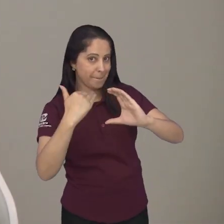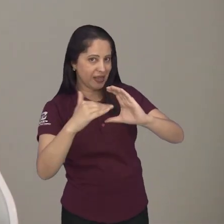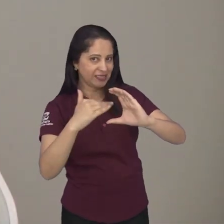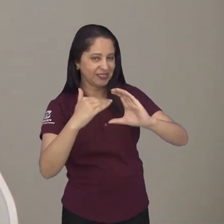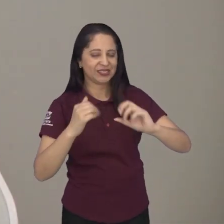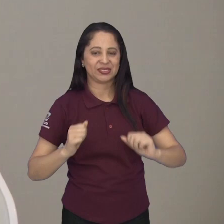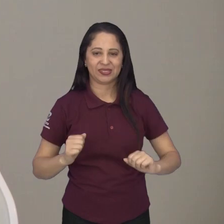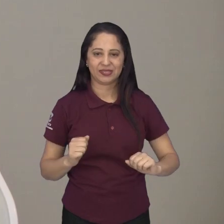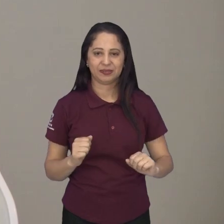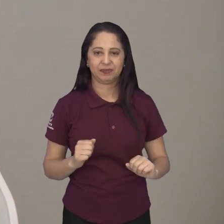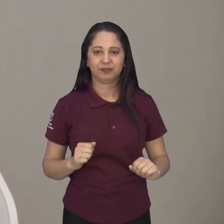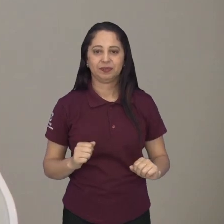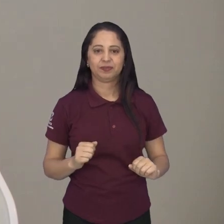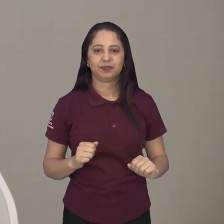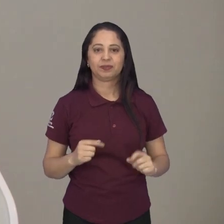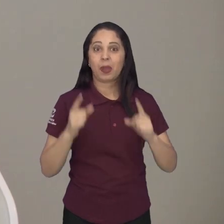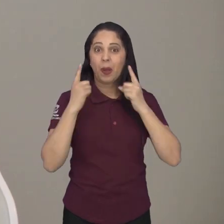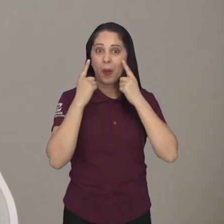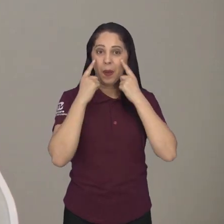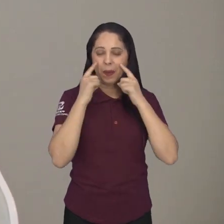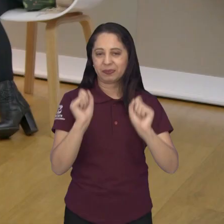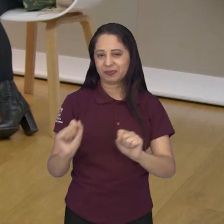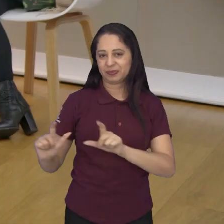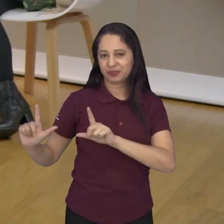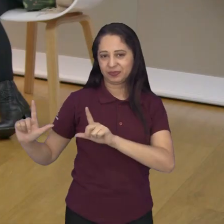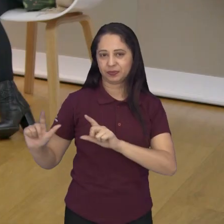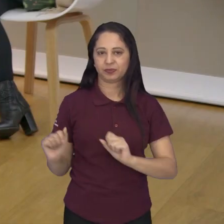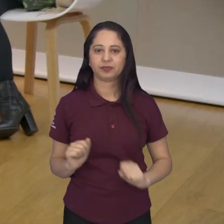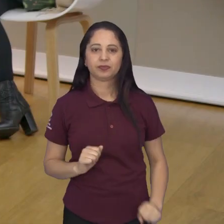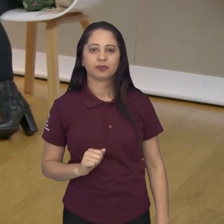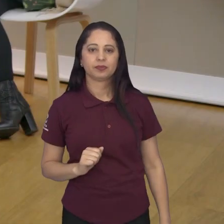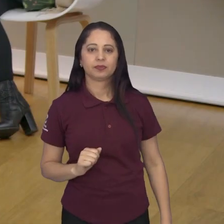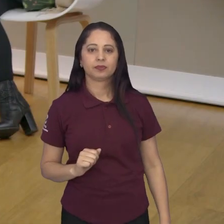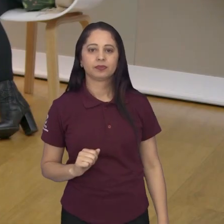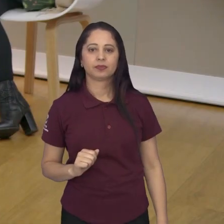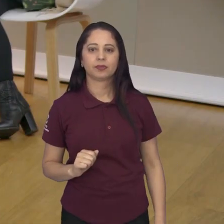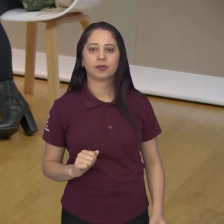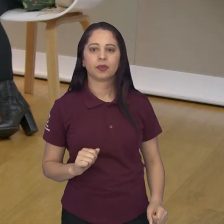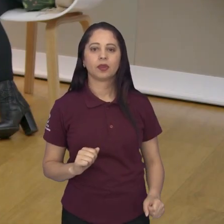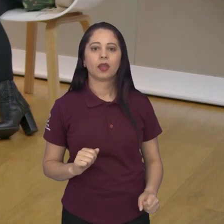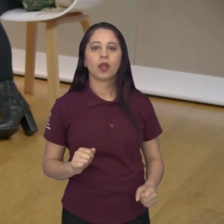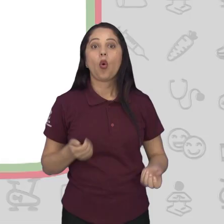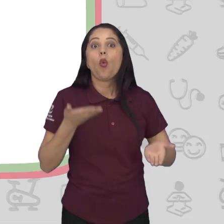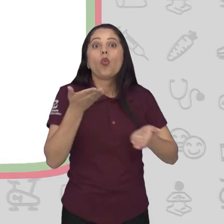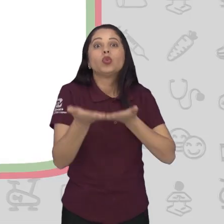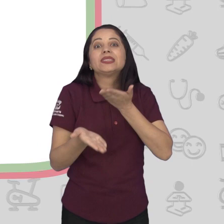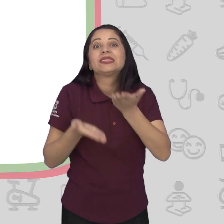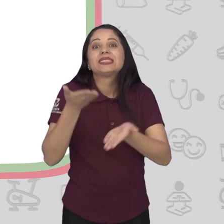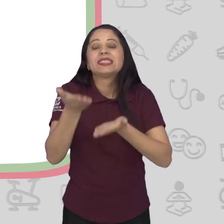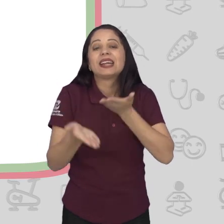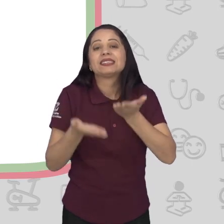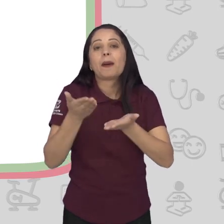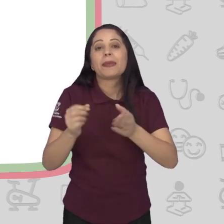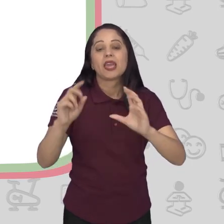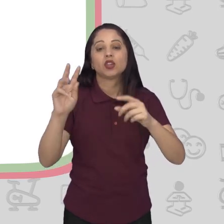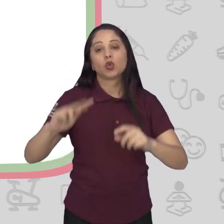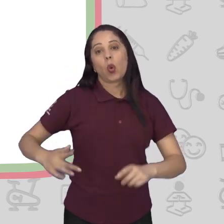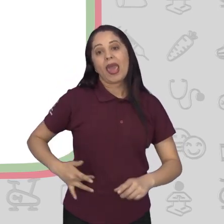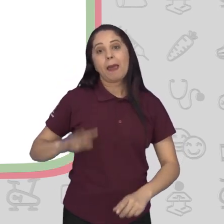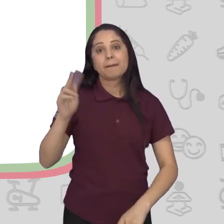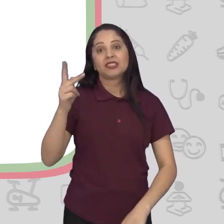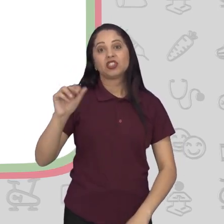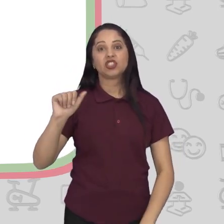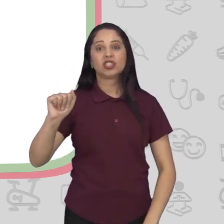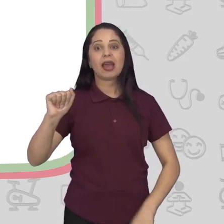encaminharam as perguntas por meio do nosso Instagram. Por favor, Matheus, coloca aqui pra gente. Qual o melhor tratamento para a hepatite